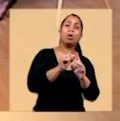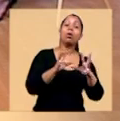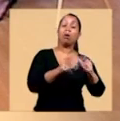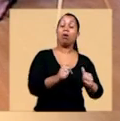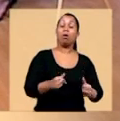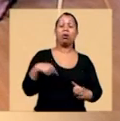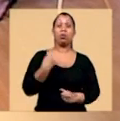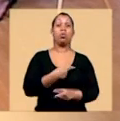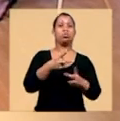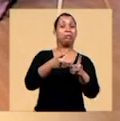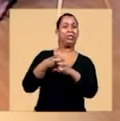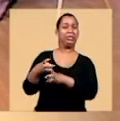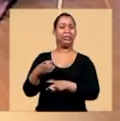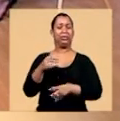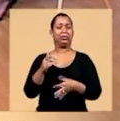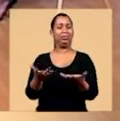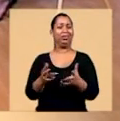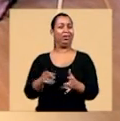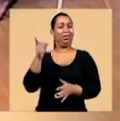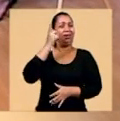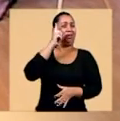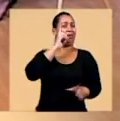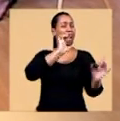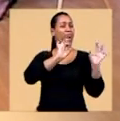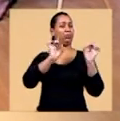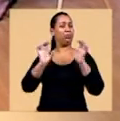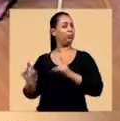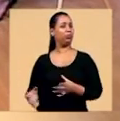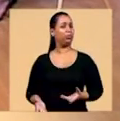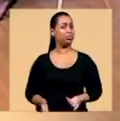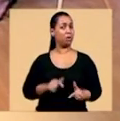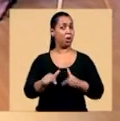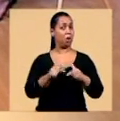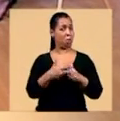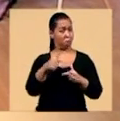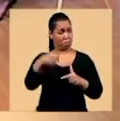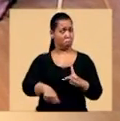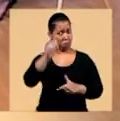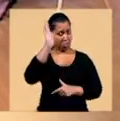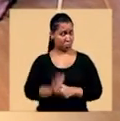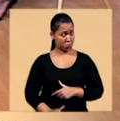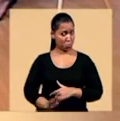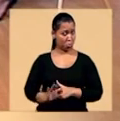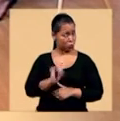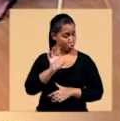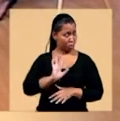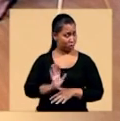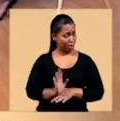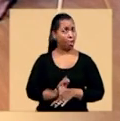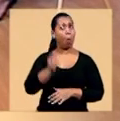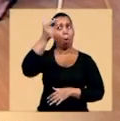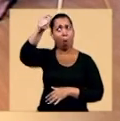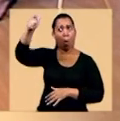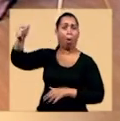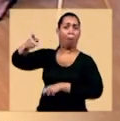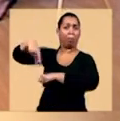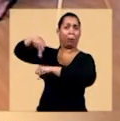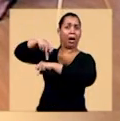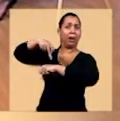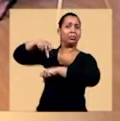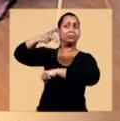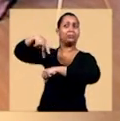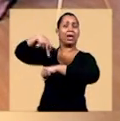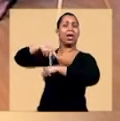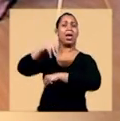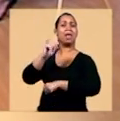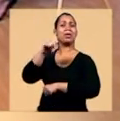de tudo isso é que a gente vê. Quer dizer, você, todo dia... E o problema não é só no Brasil, porque recentemente, uma